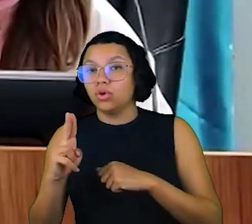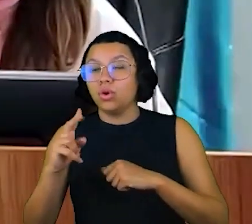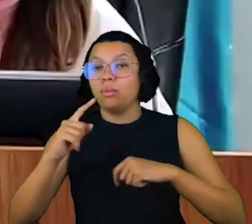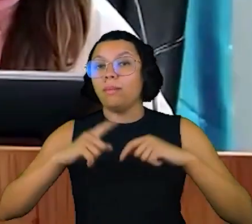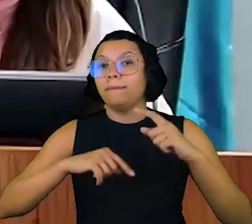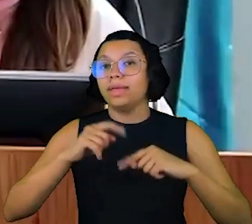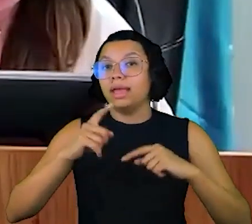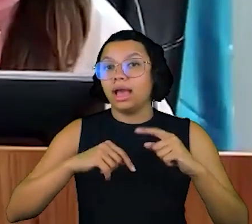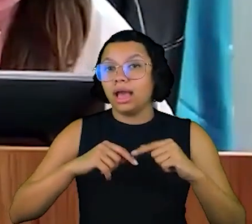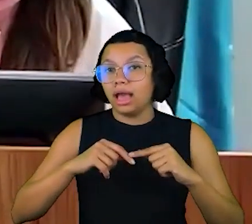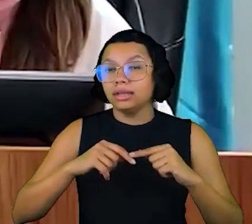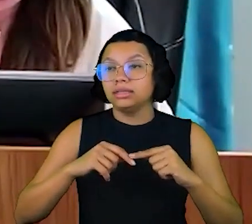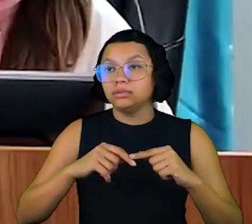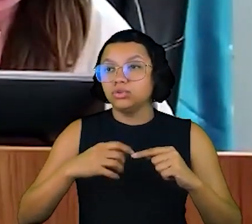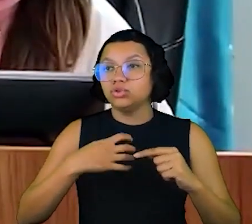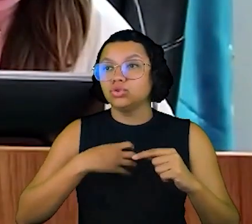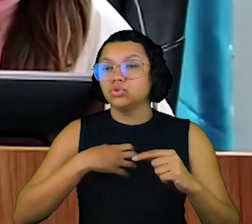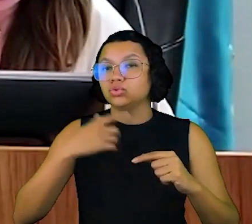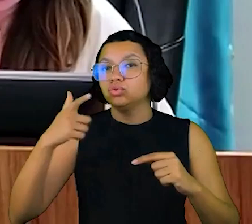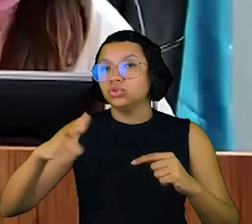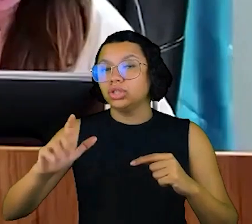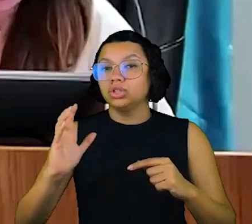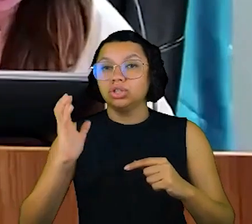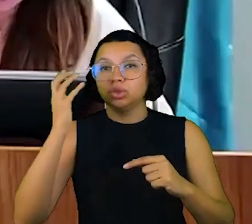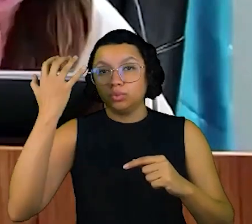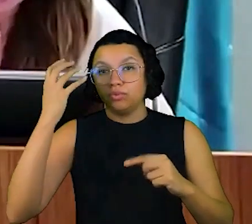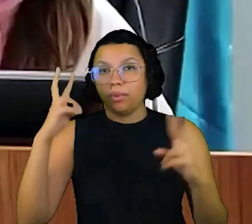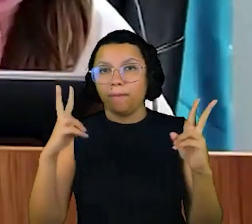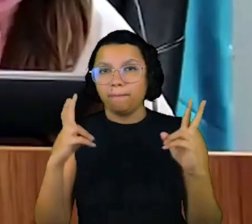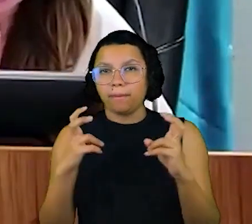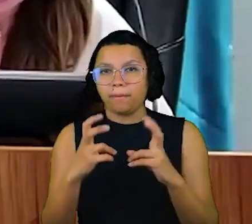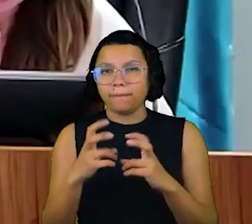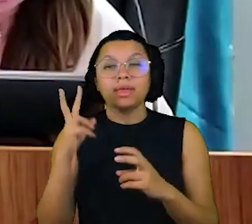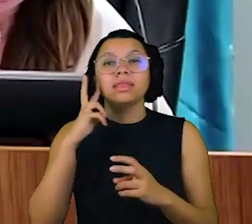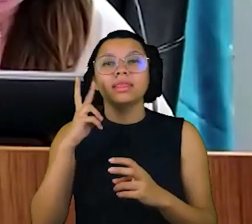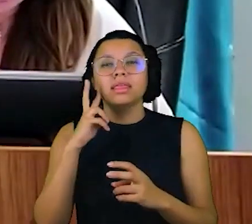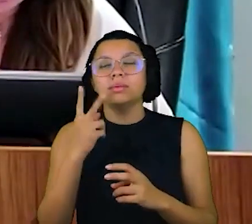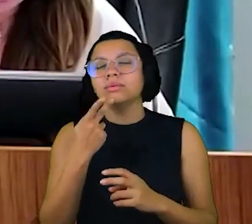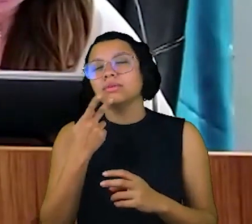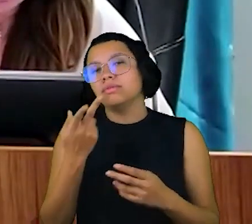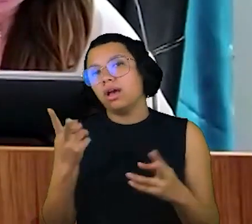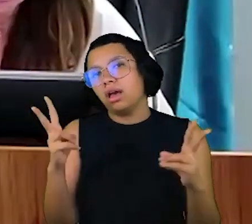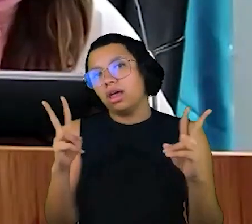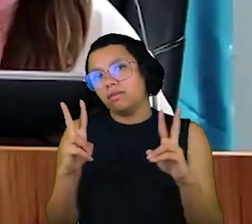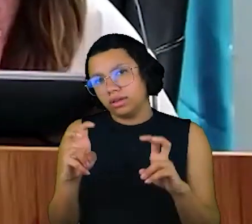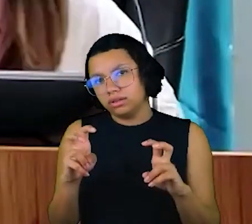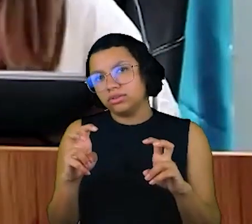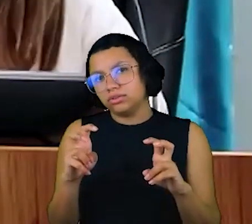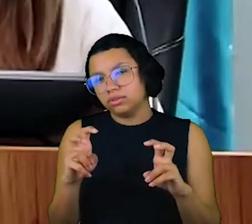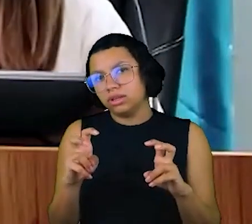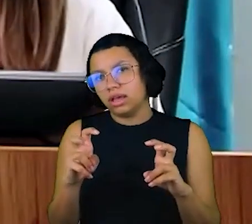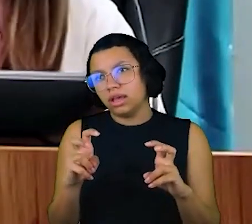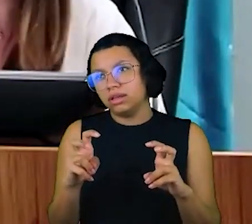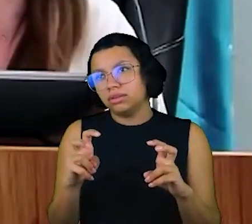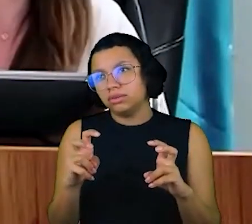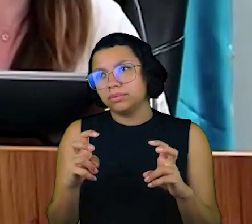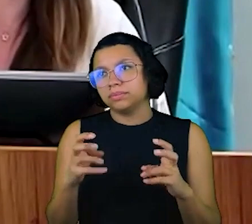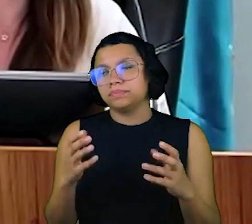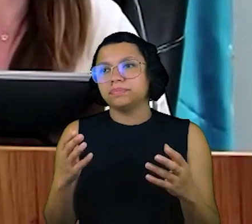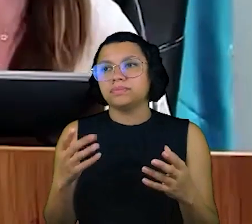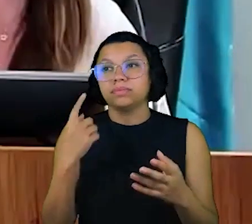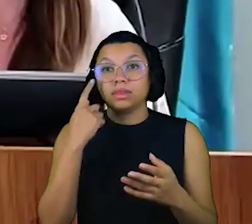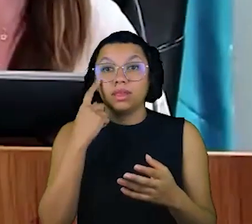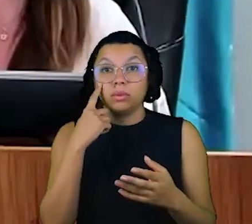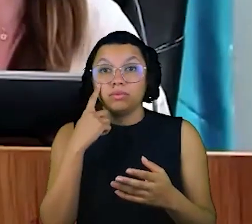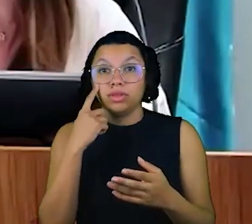alternativos, chamados, né, mecanismos alternativos de solução de litígio. Lembram-se que eu lhes falava a respeito